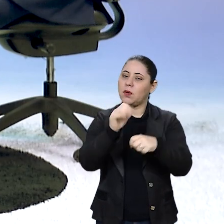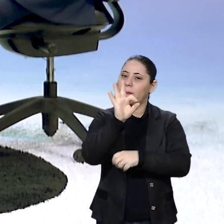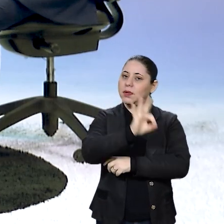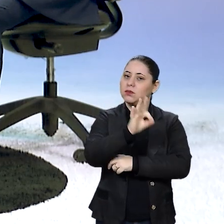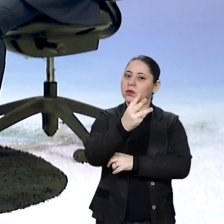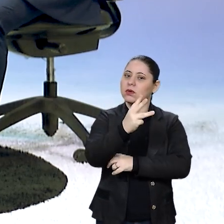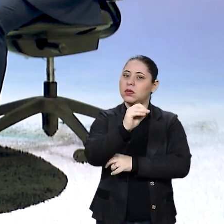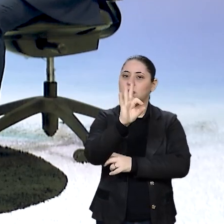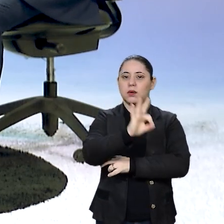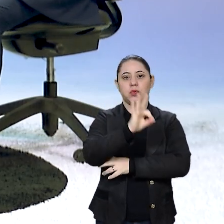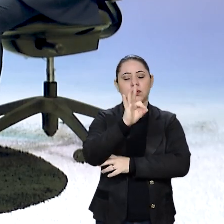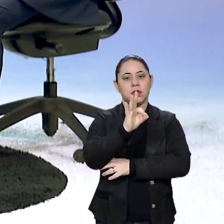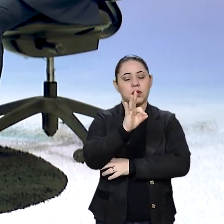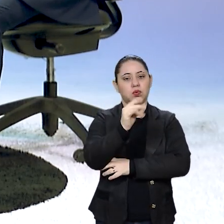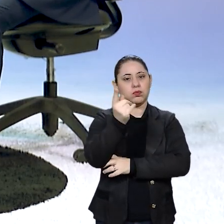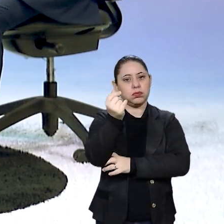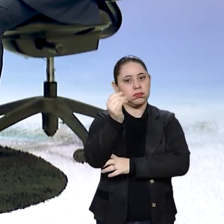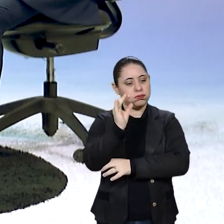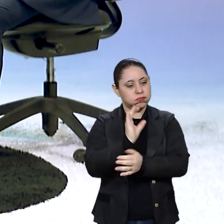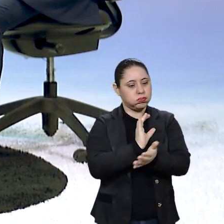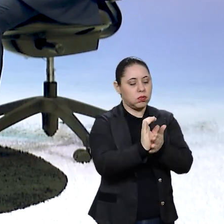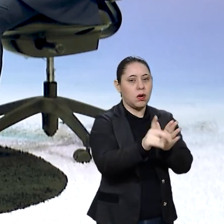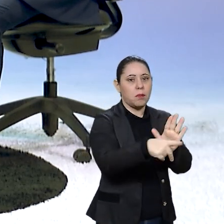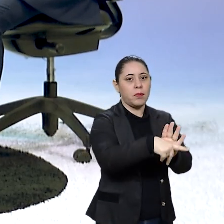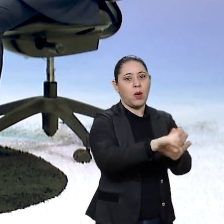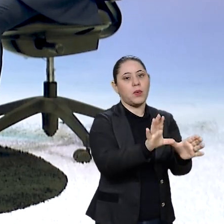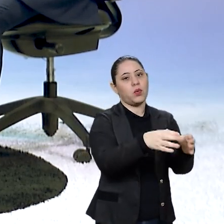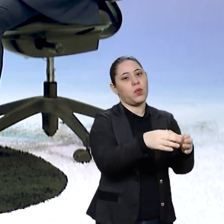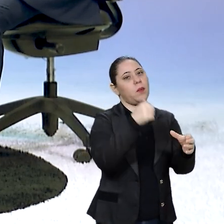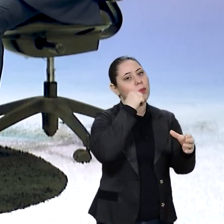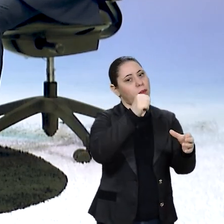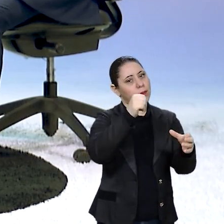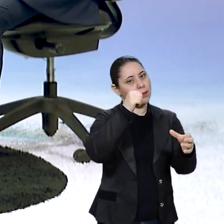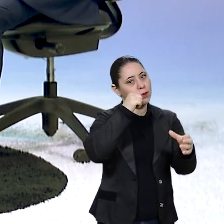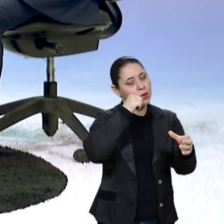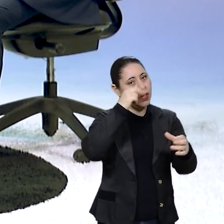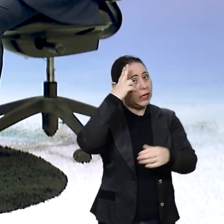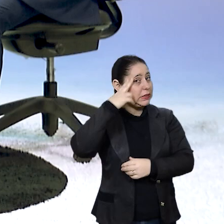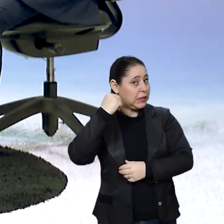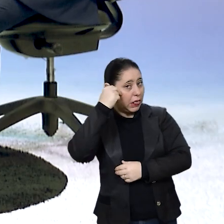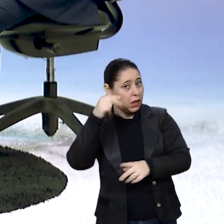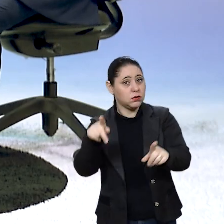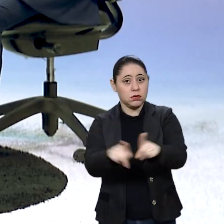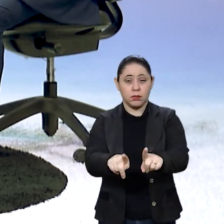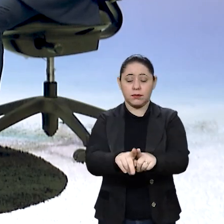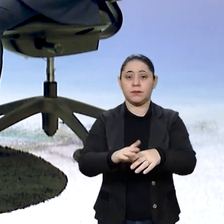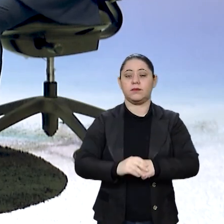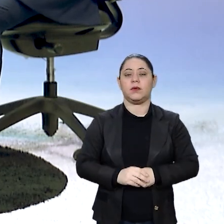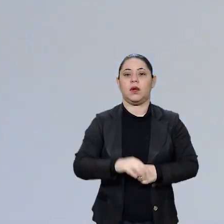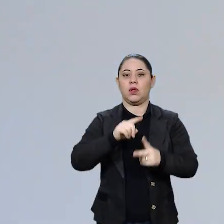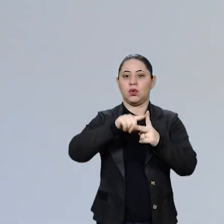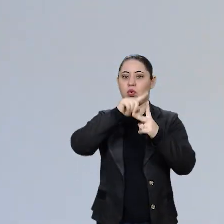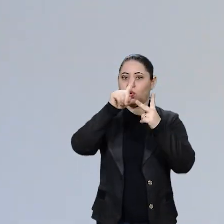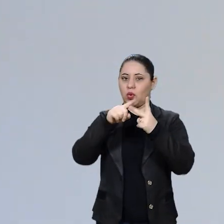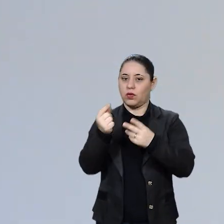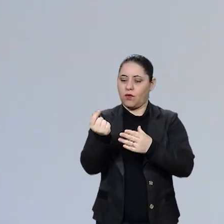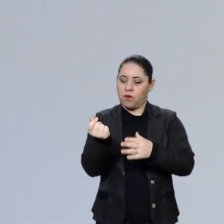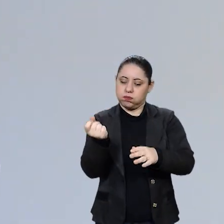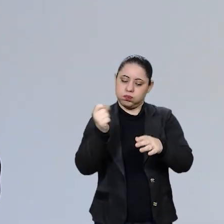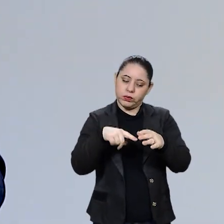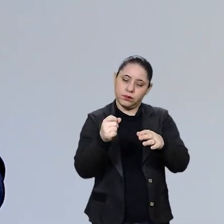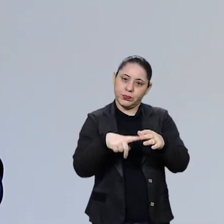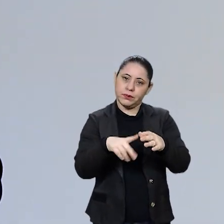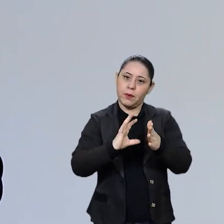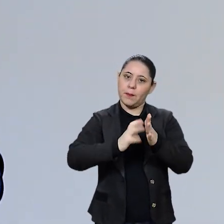por exemplo. São dois os fundos que os partidos recebem? Dois os fundos. Quais são as diferenças entre eles? O fundo partidário, ele é